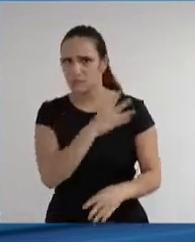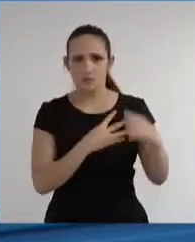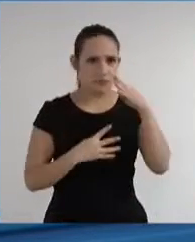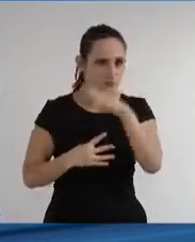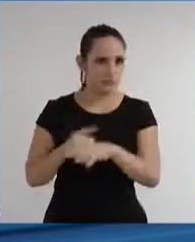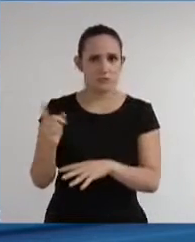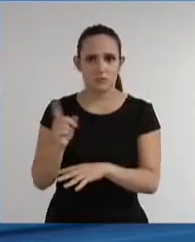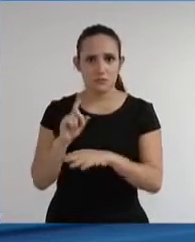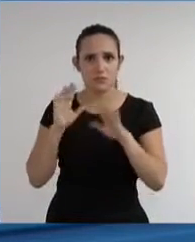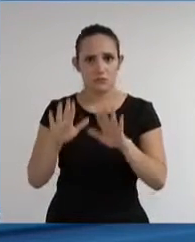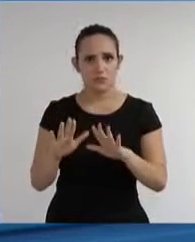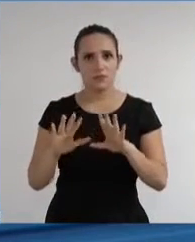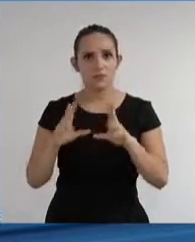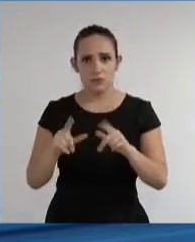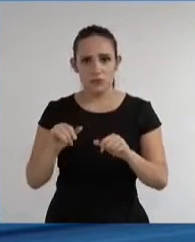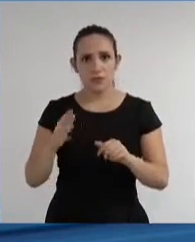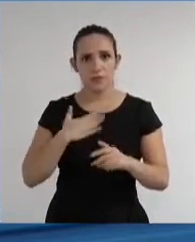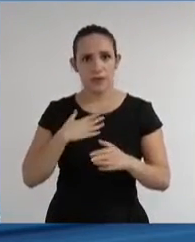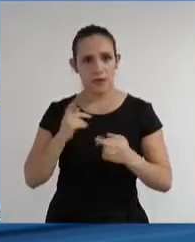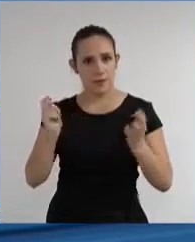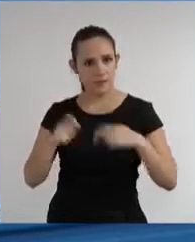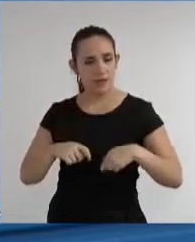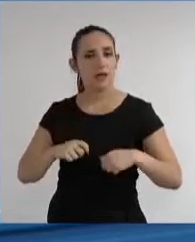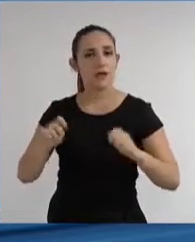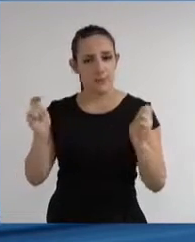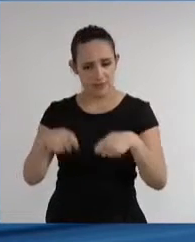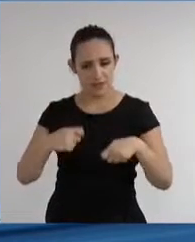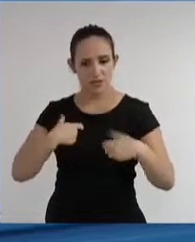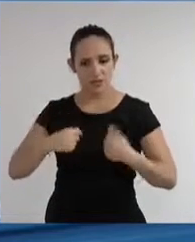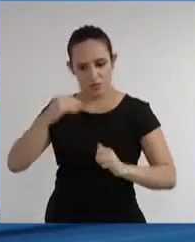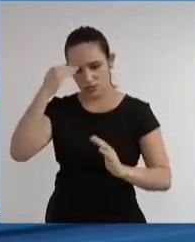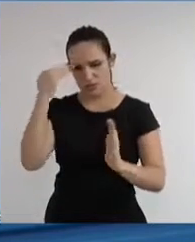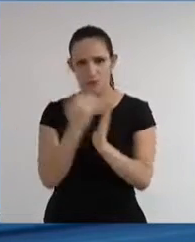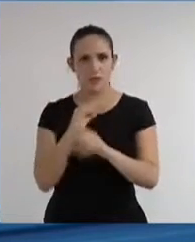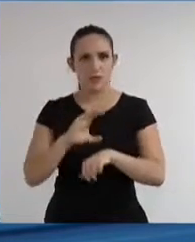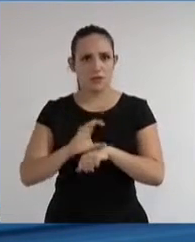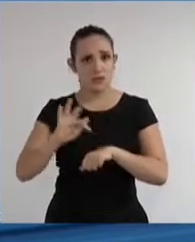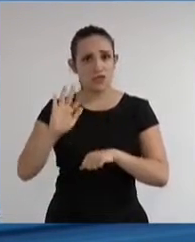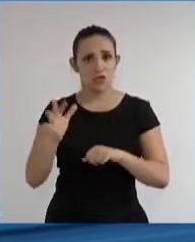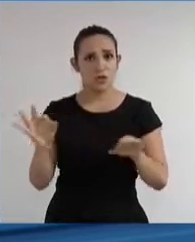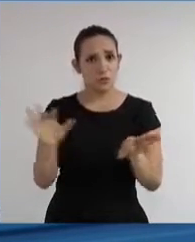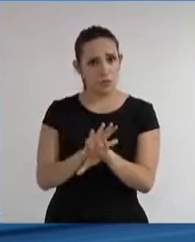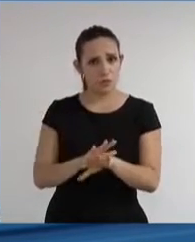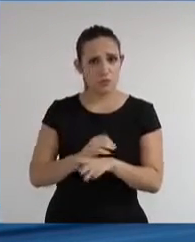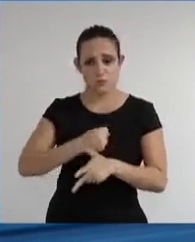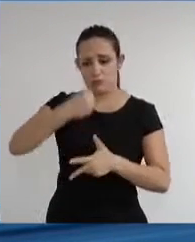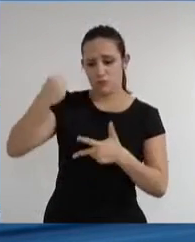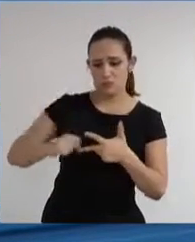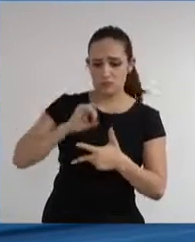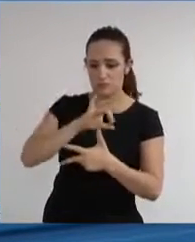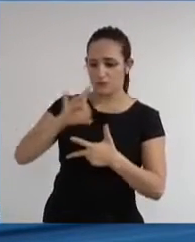Constituição, estritamente pronto. Eu acho um absurdo isso.